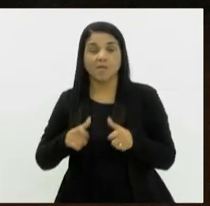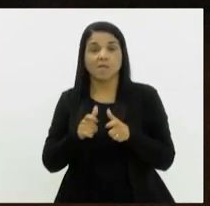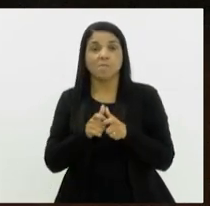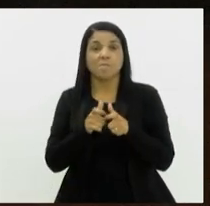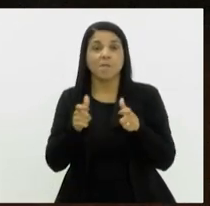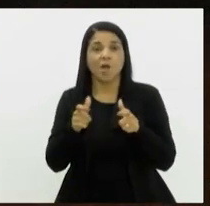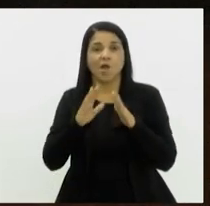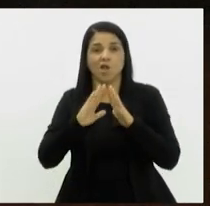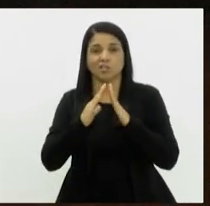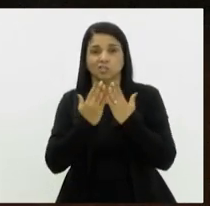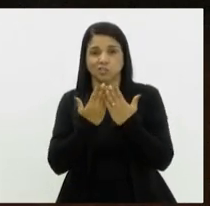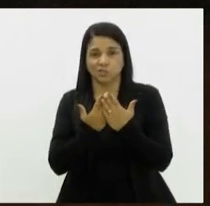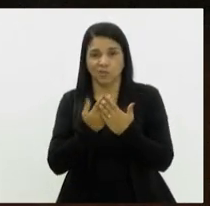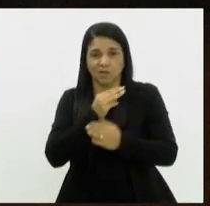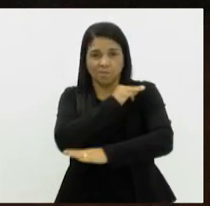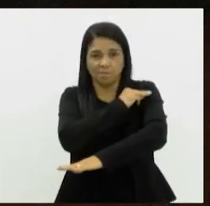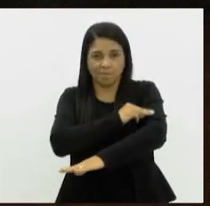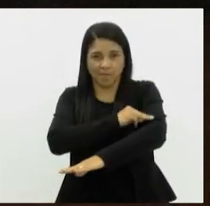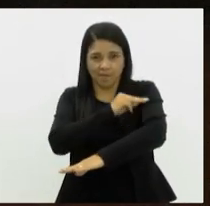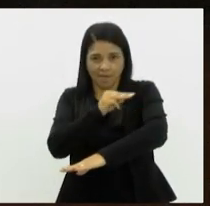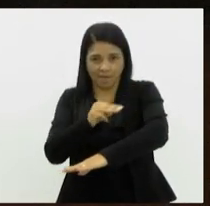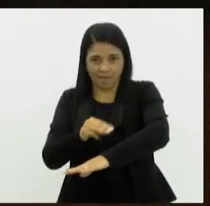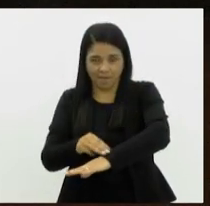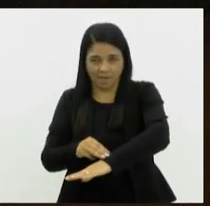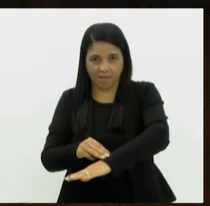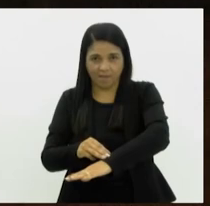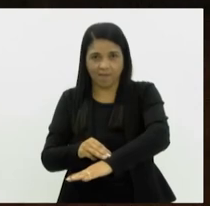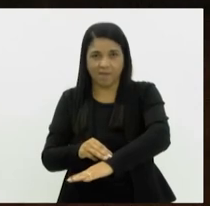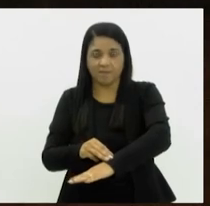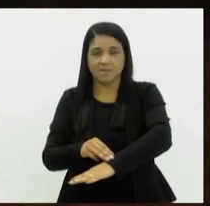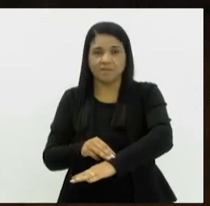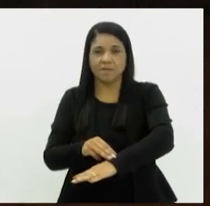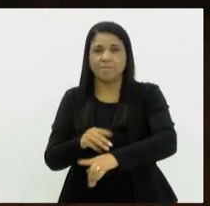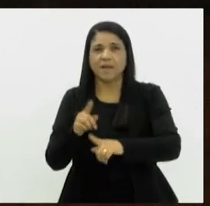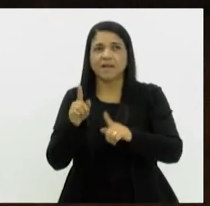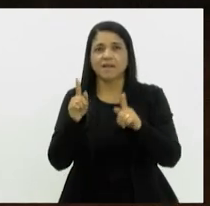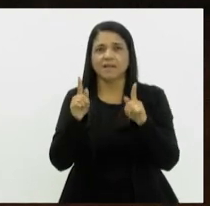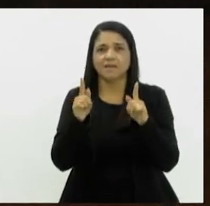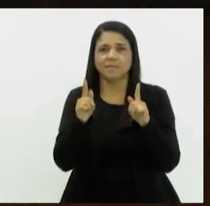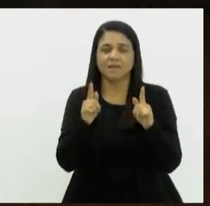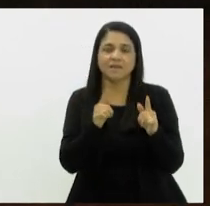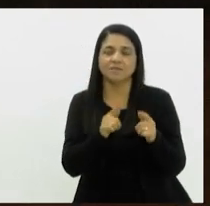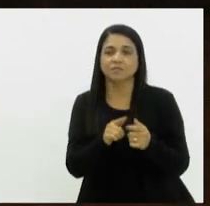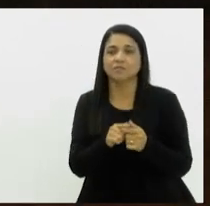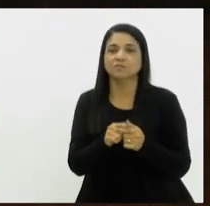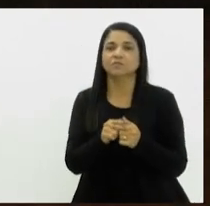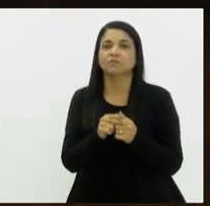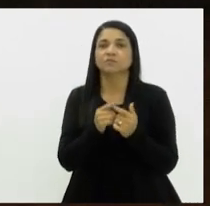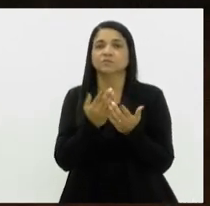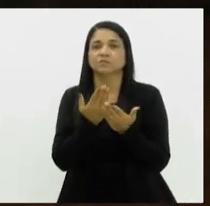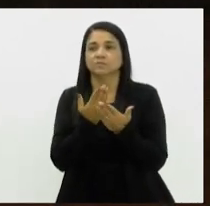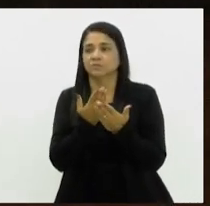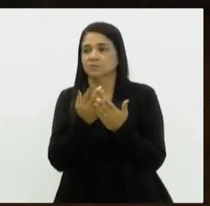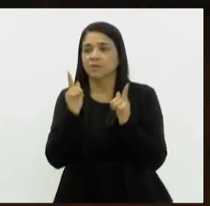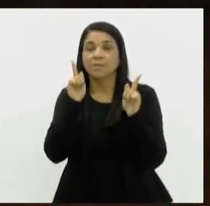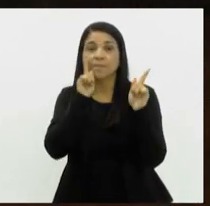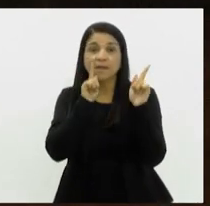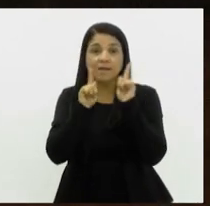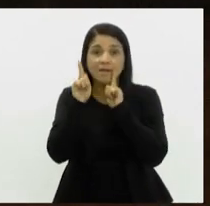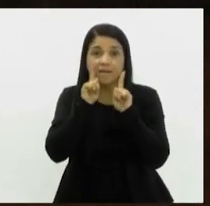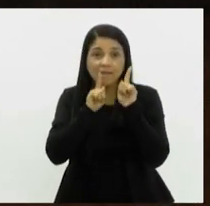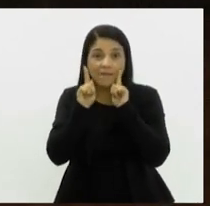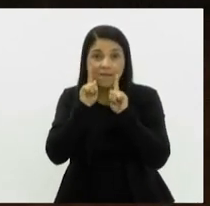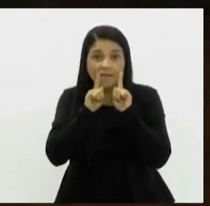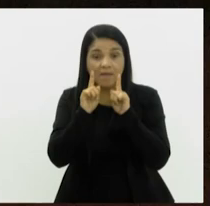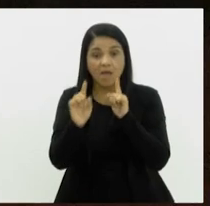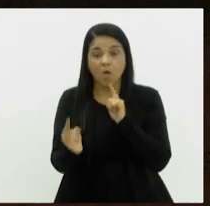de Macaé. Hoje, nós temos ali em torno de 1.500 alunos estudando em 3 turnos, além de ser a única escola